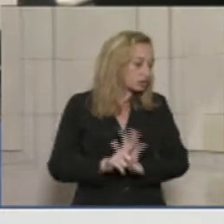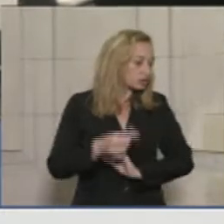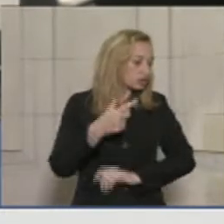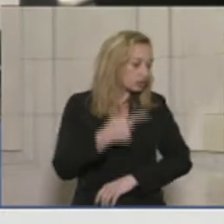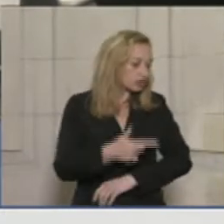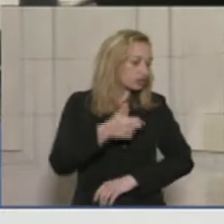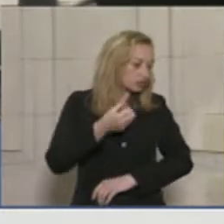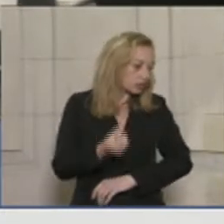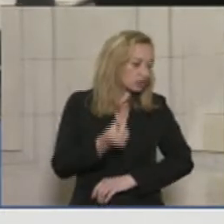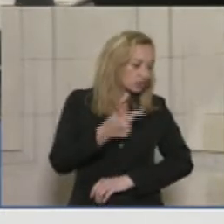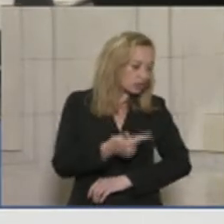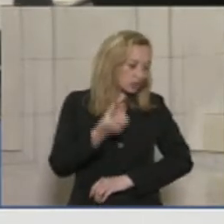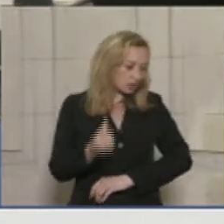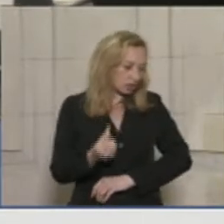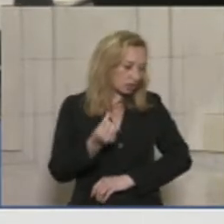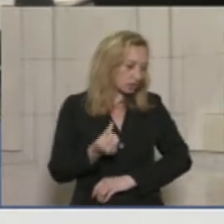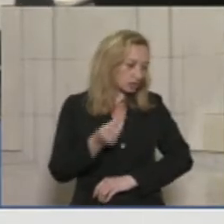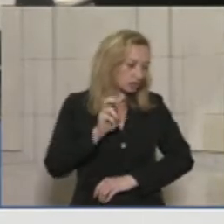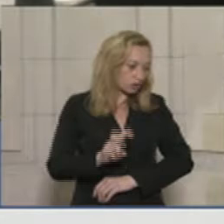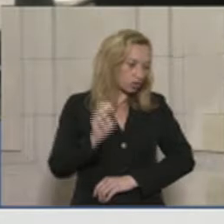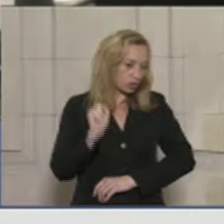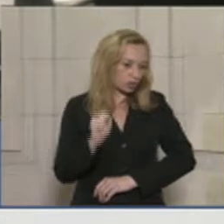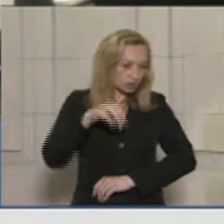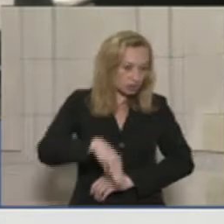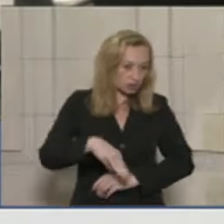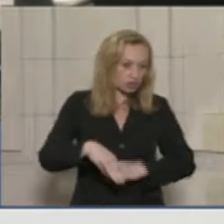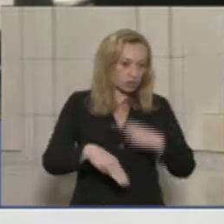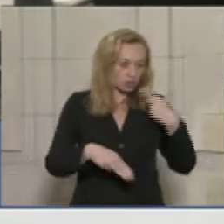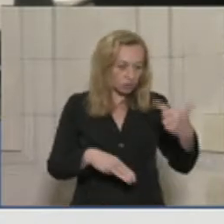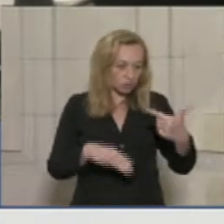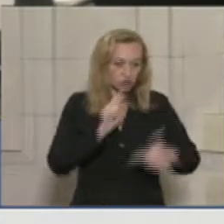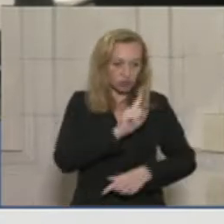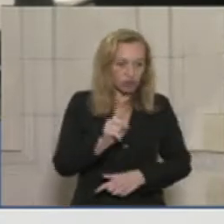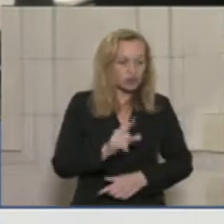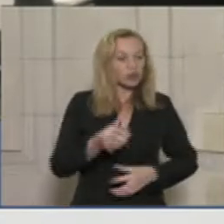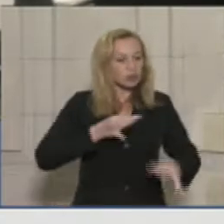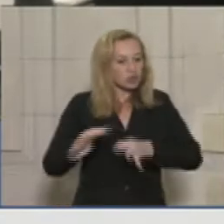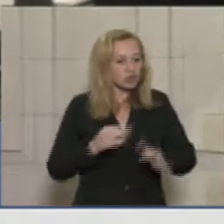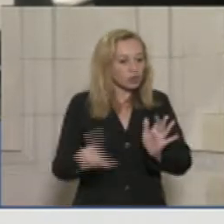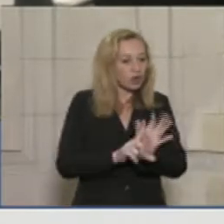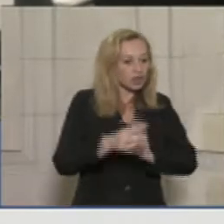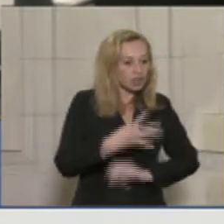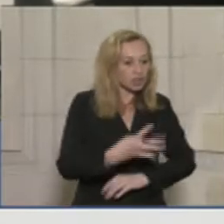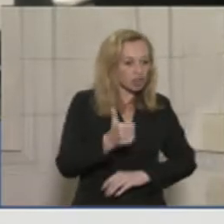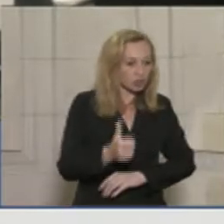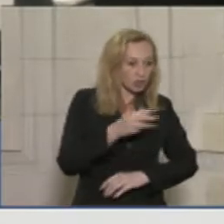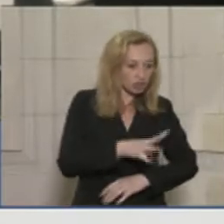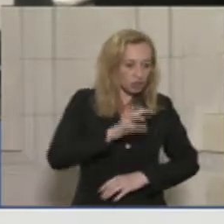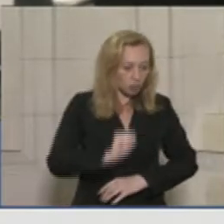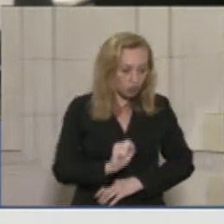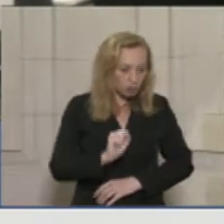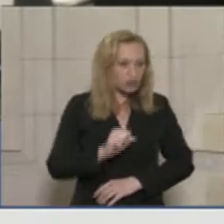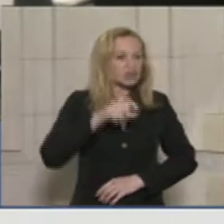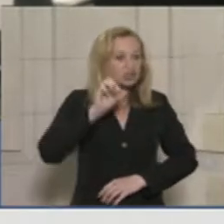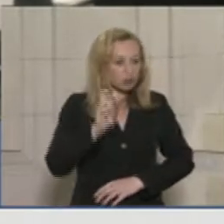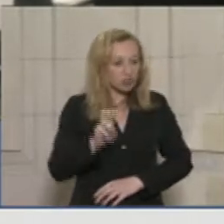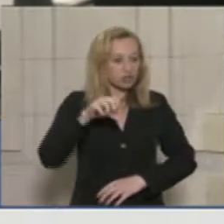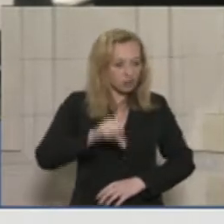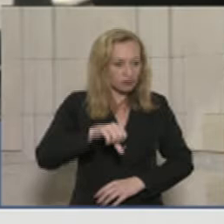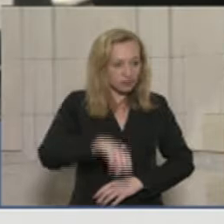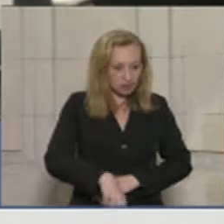lei 2616, 58 sim e 2 não. Projeto 4148, 59 sim e 1